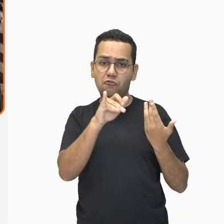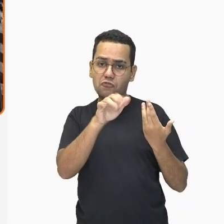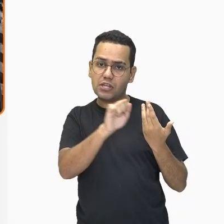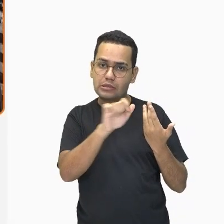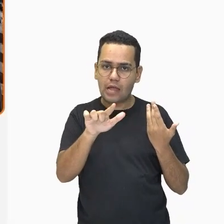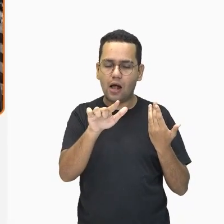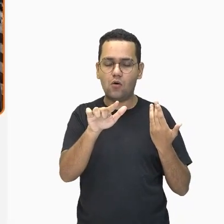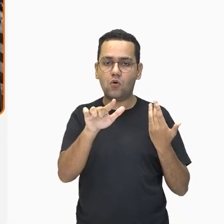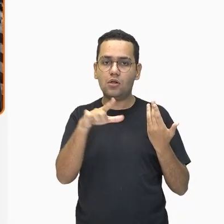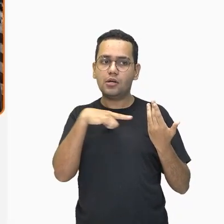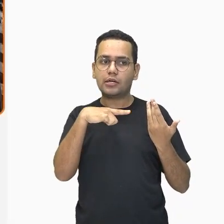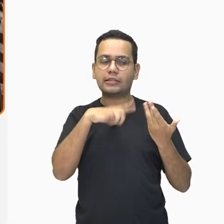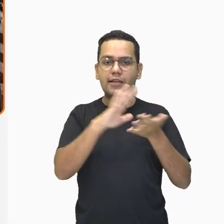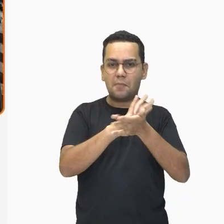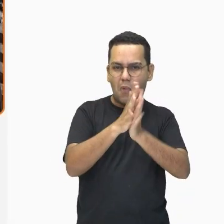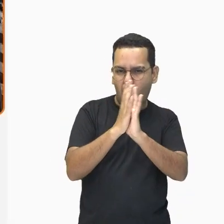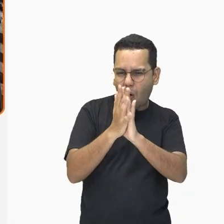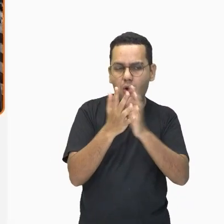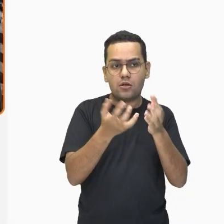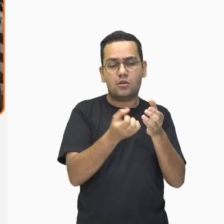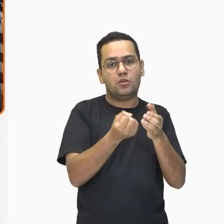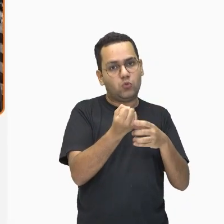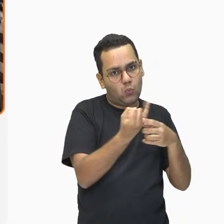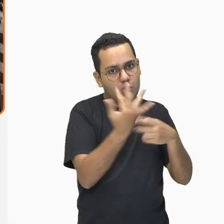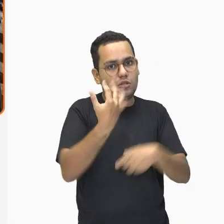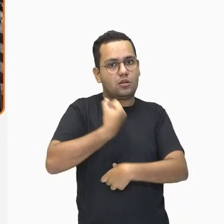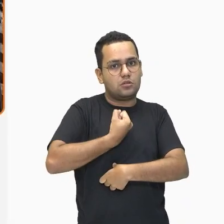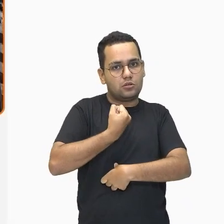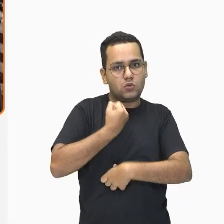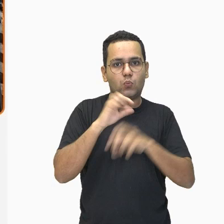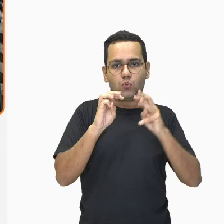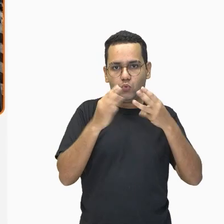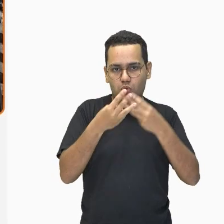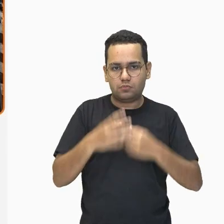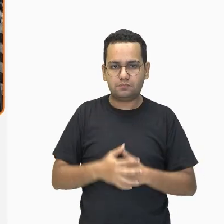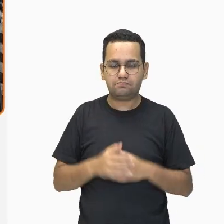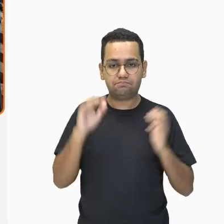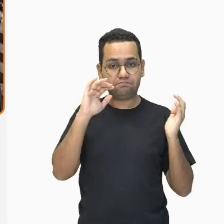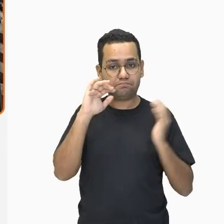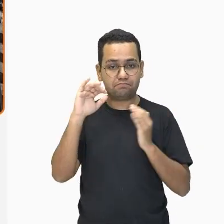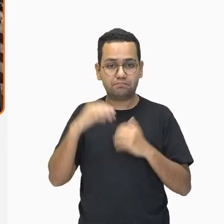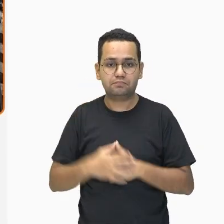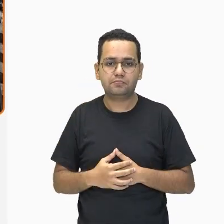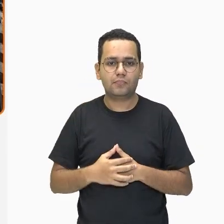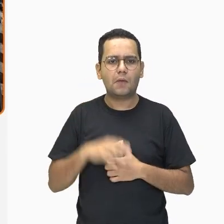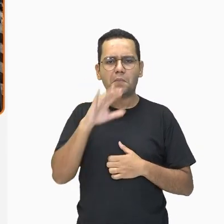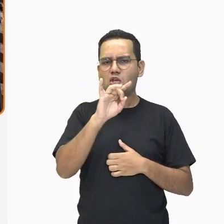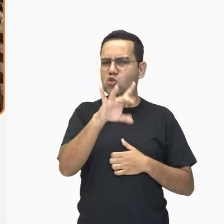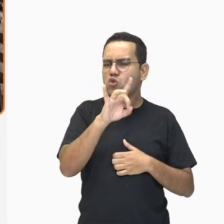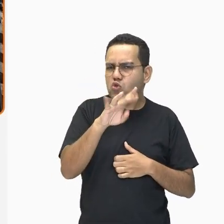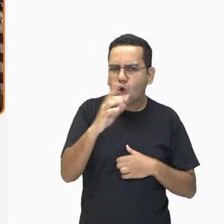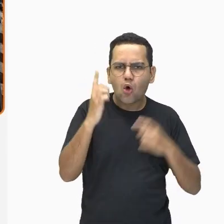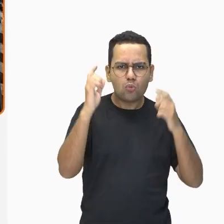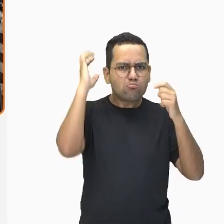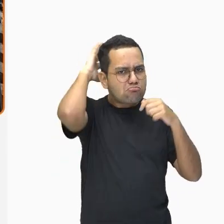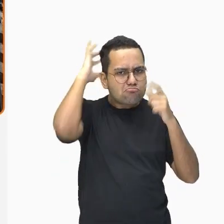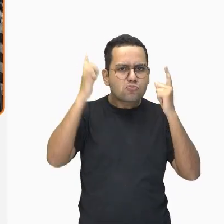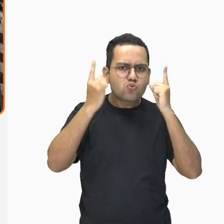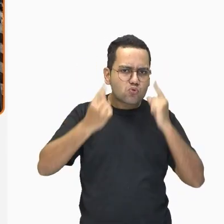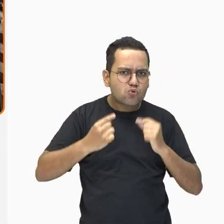entender um pouquinho mais. Mas não foram somente os judeus os que sofreram com os campos de